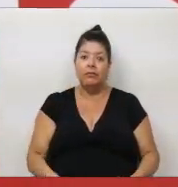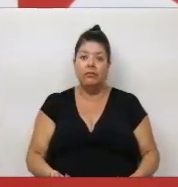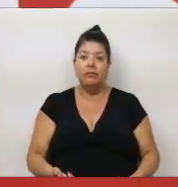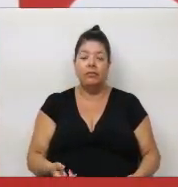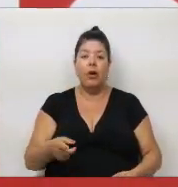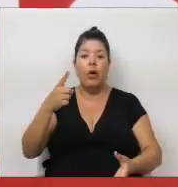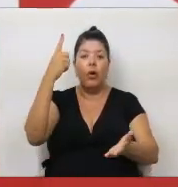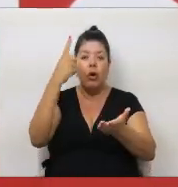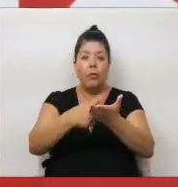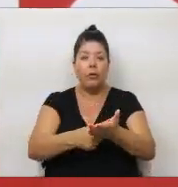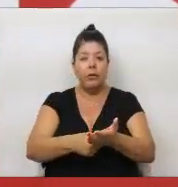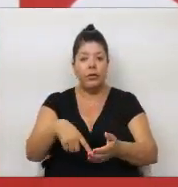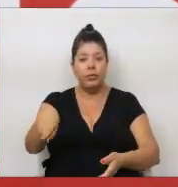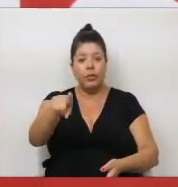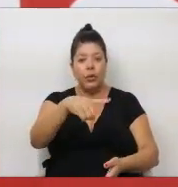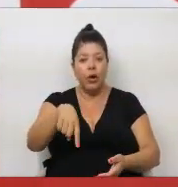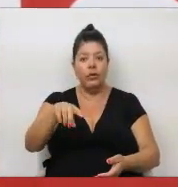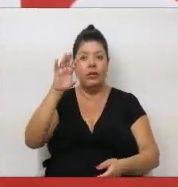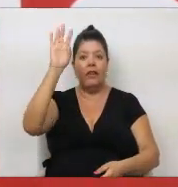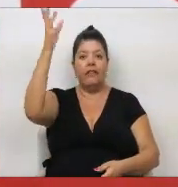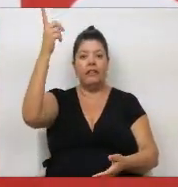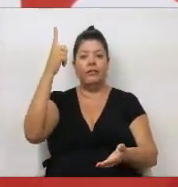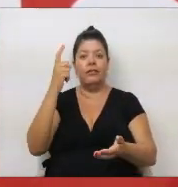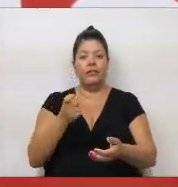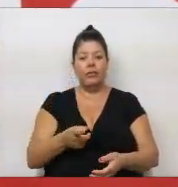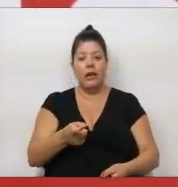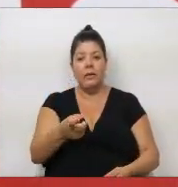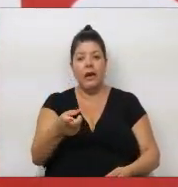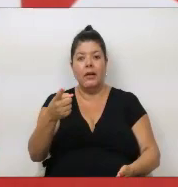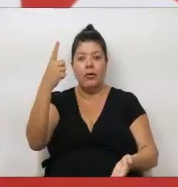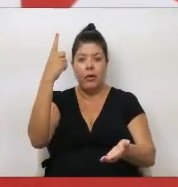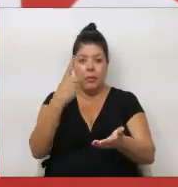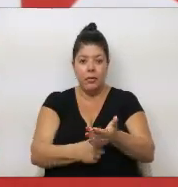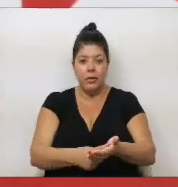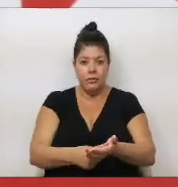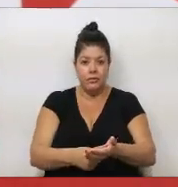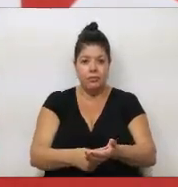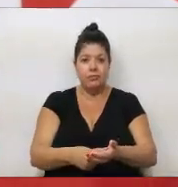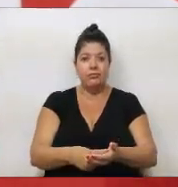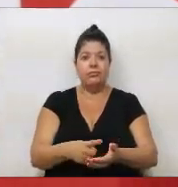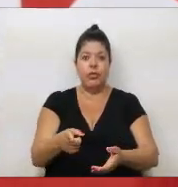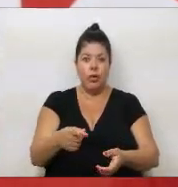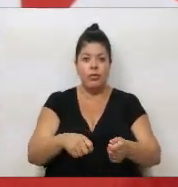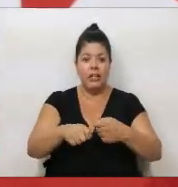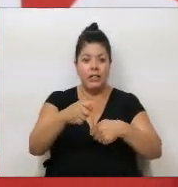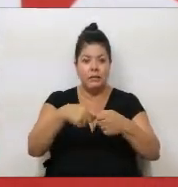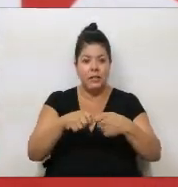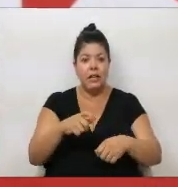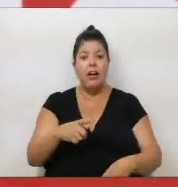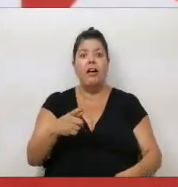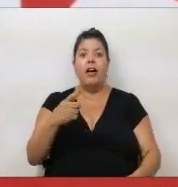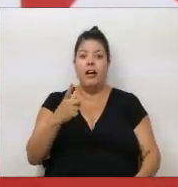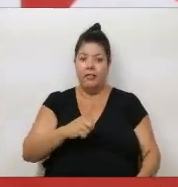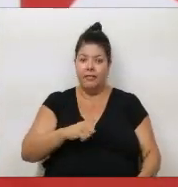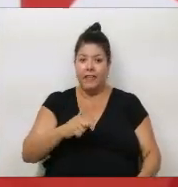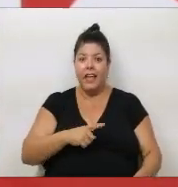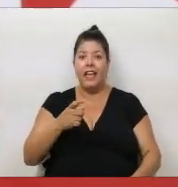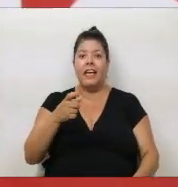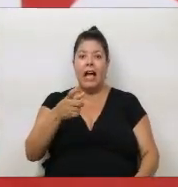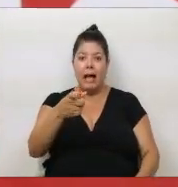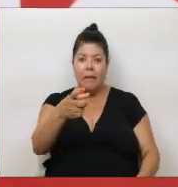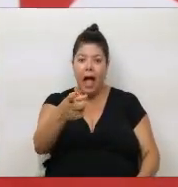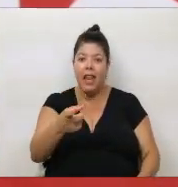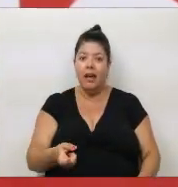É um compromisso nosso. A festa do camarão, nossa administração, vai ter camarão. Que